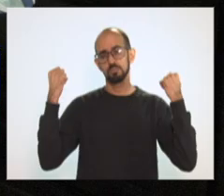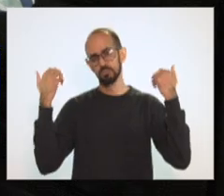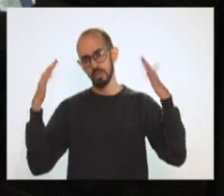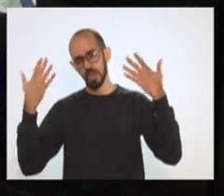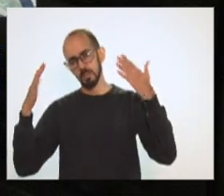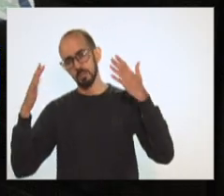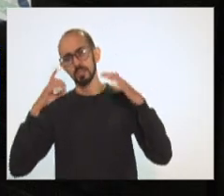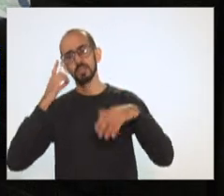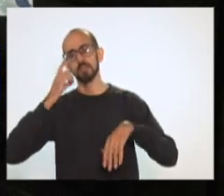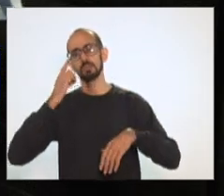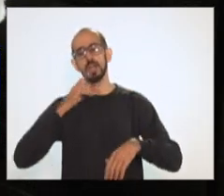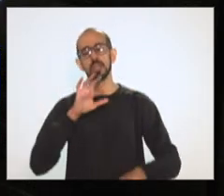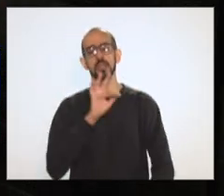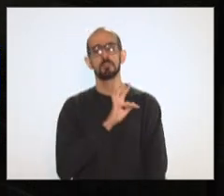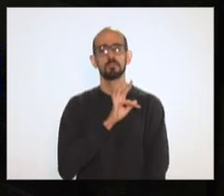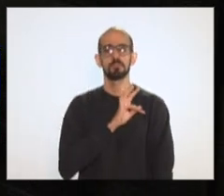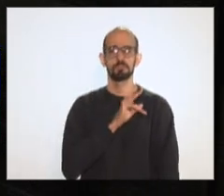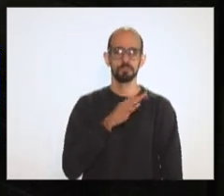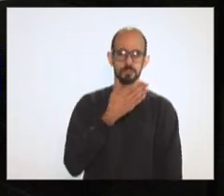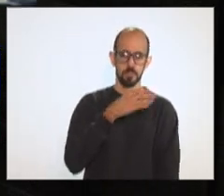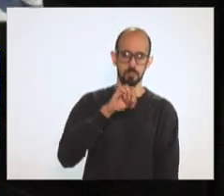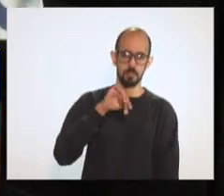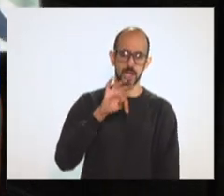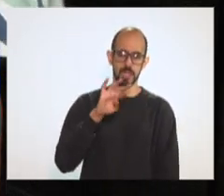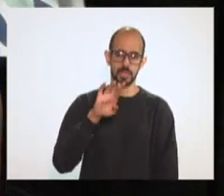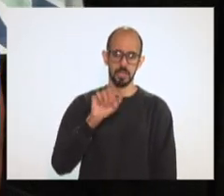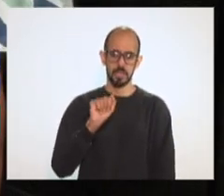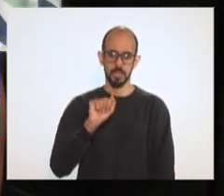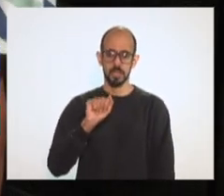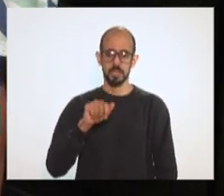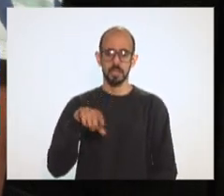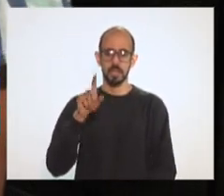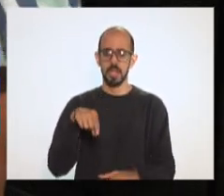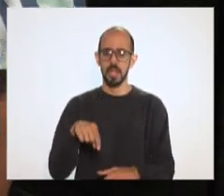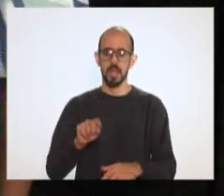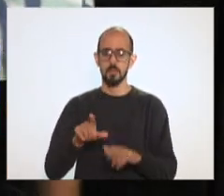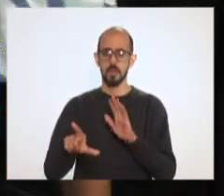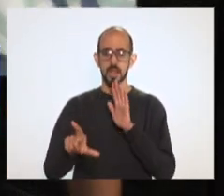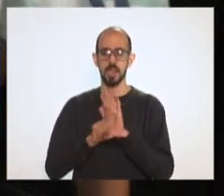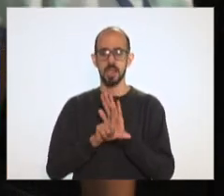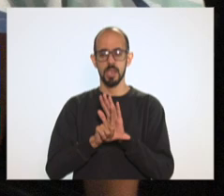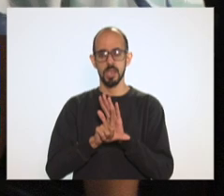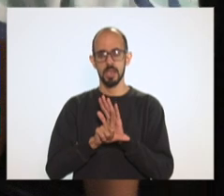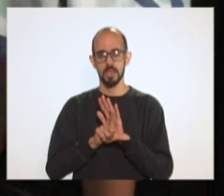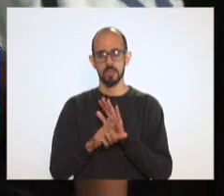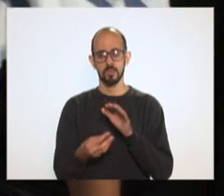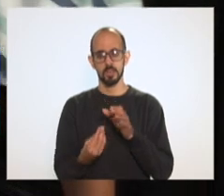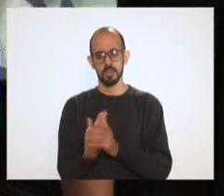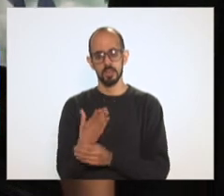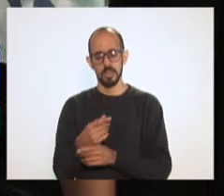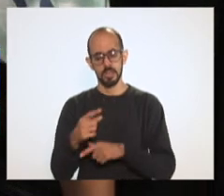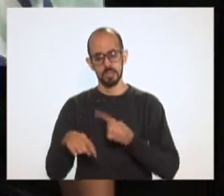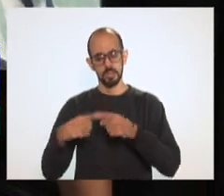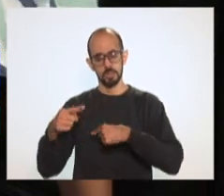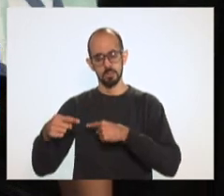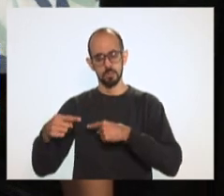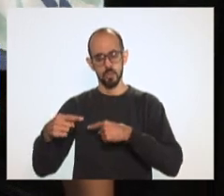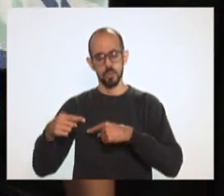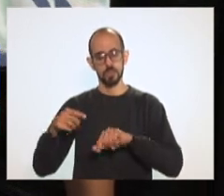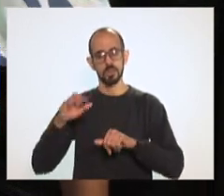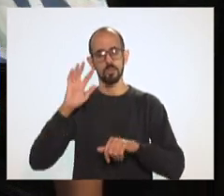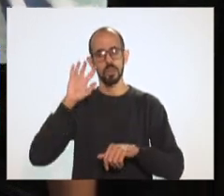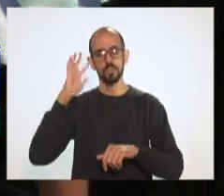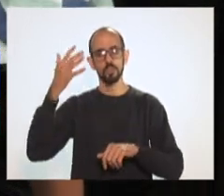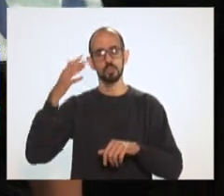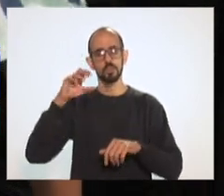por ter trazido esse tema lembrar que é uma lei produzida na comissão de educação depois da audiência pública e a gente precisa resolver no Supremo